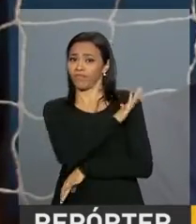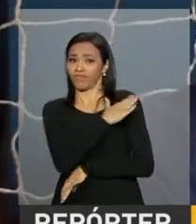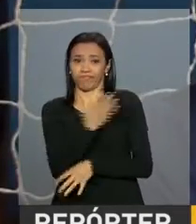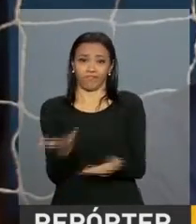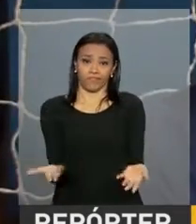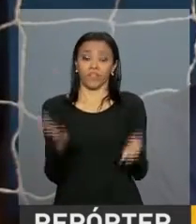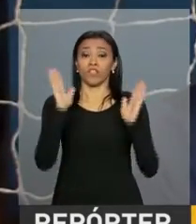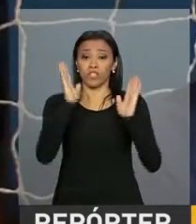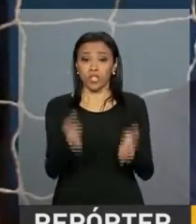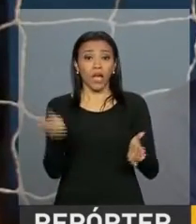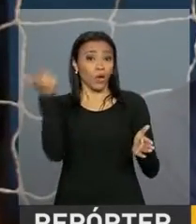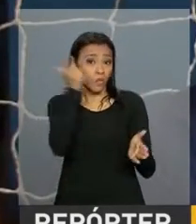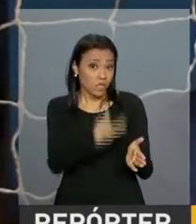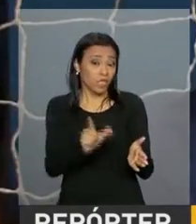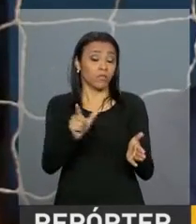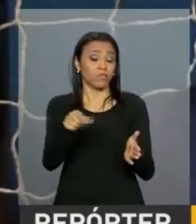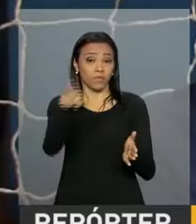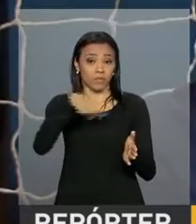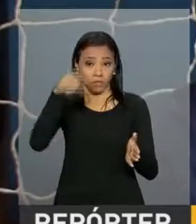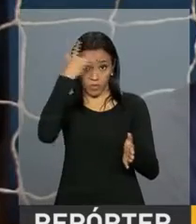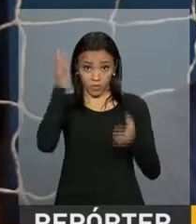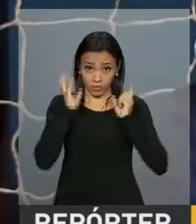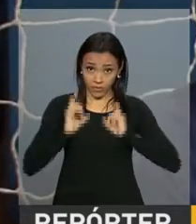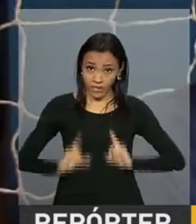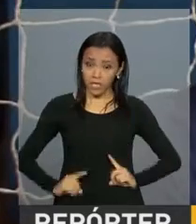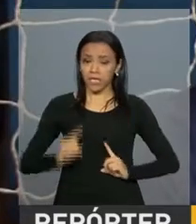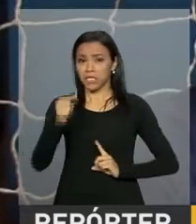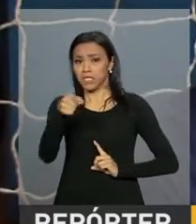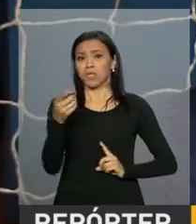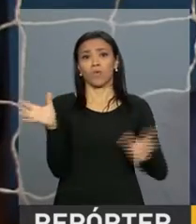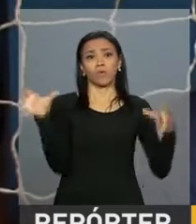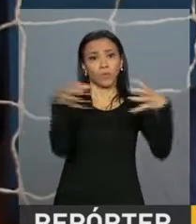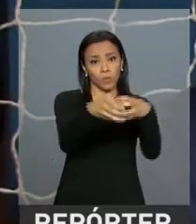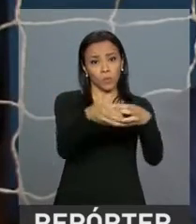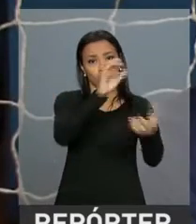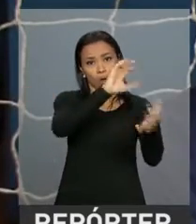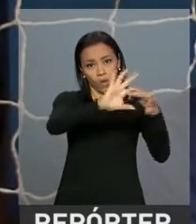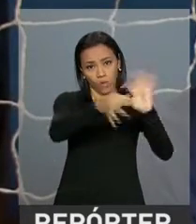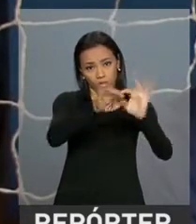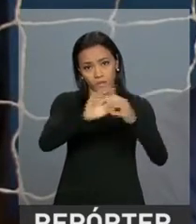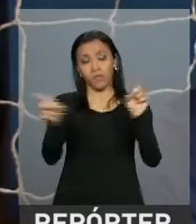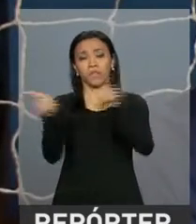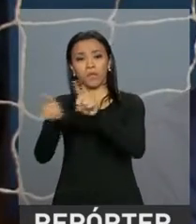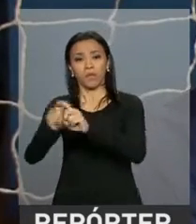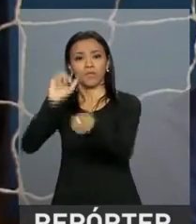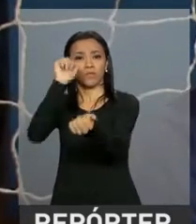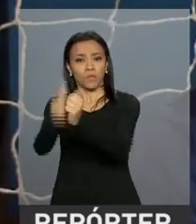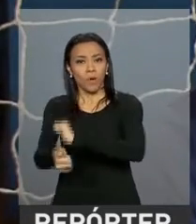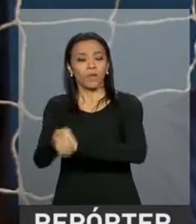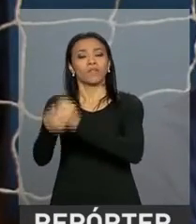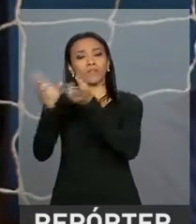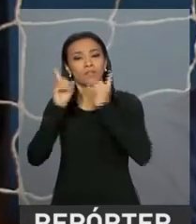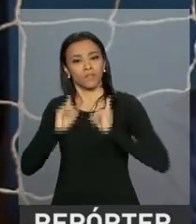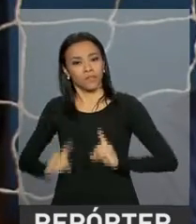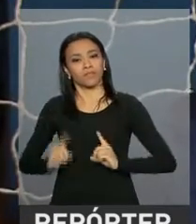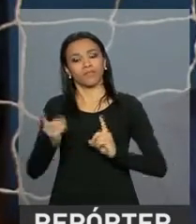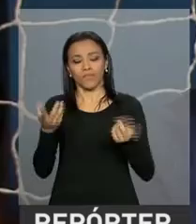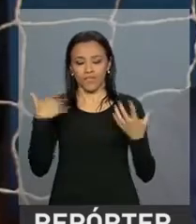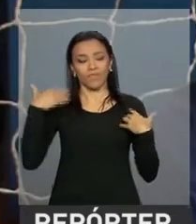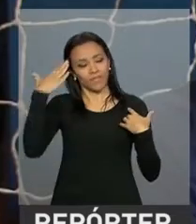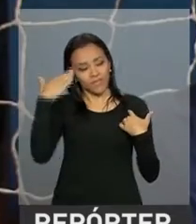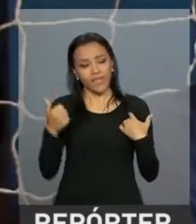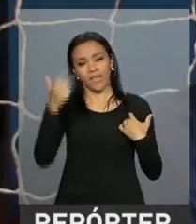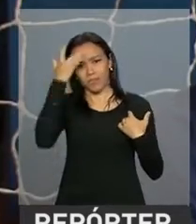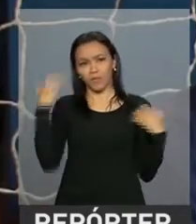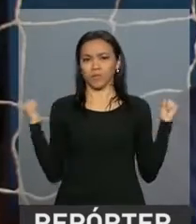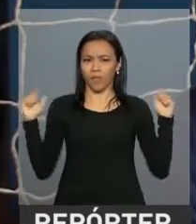verdade, conseguimos construir belezas, tanto faz nos Olímpicos como no Paralímpico. Eu não tenho dúvida que a torcida estará presente e